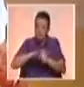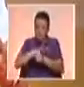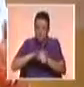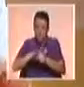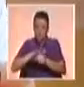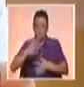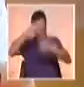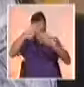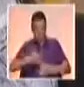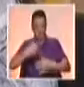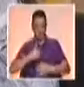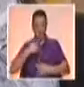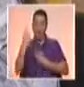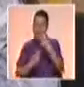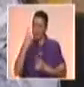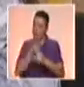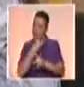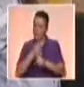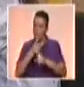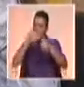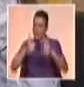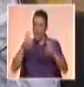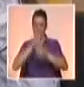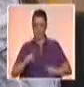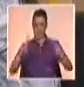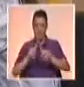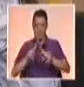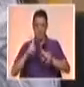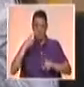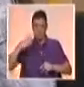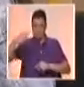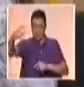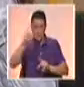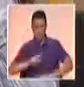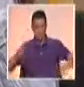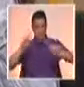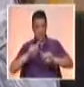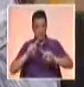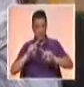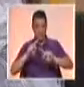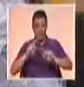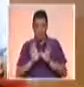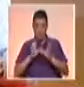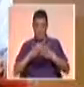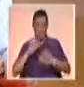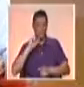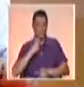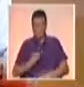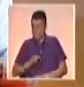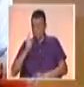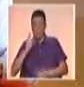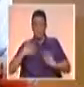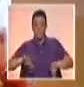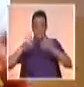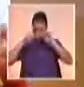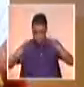a ter a certeza de que há ali qualquer coisa que não está certo. Não sendo especialistas, não tendo ainda grande contacto com a comunidade surda, foi uma surpresa para